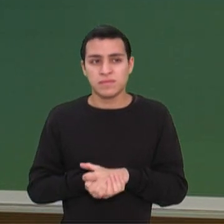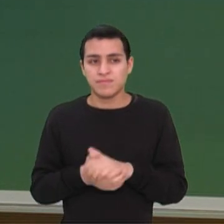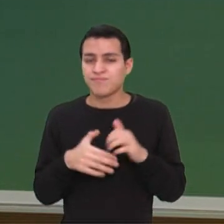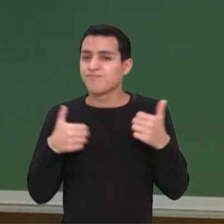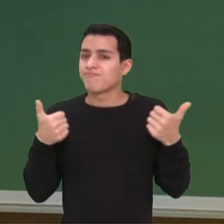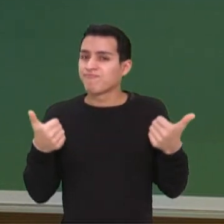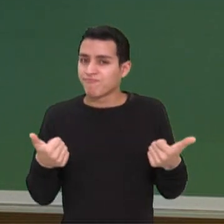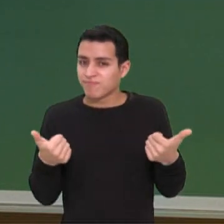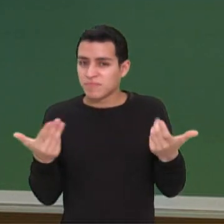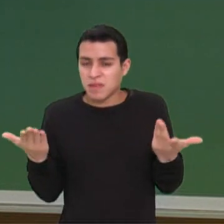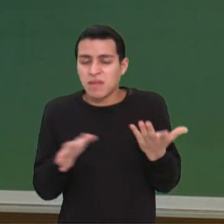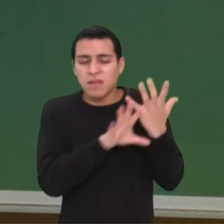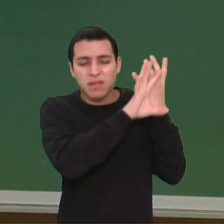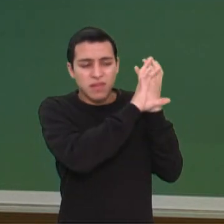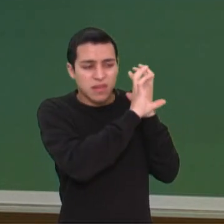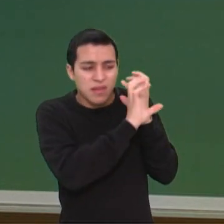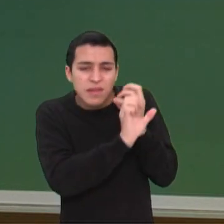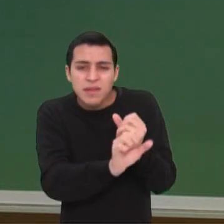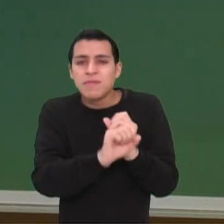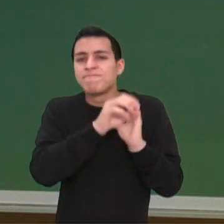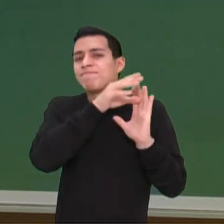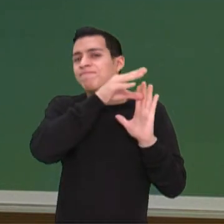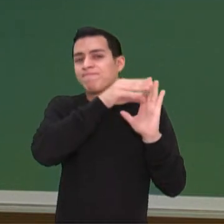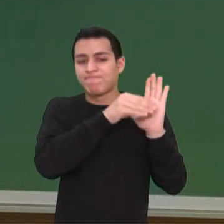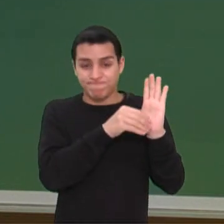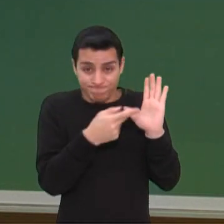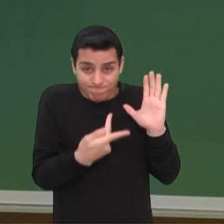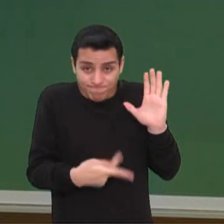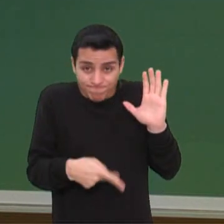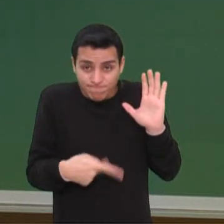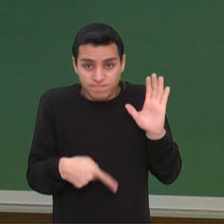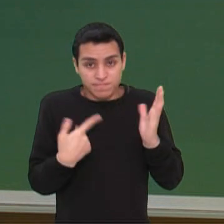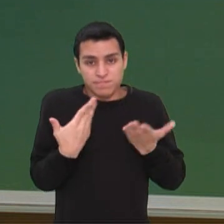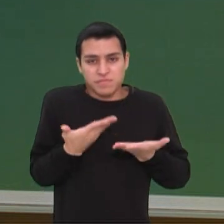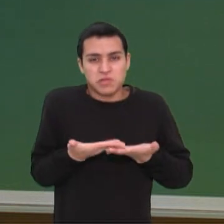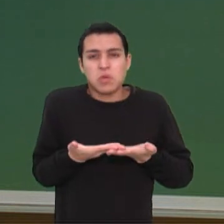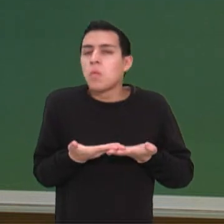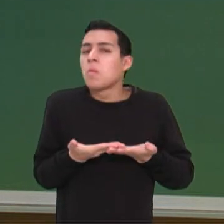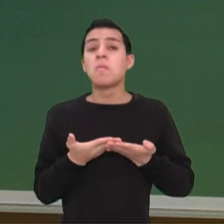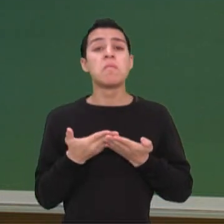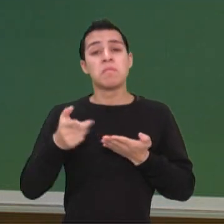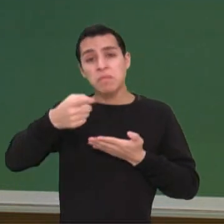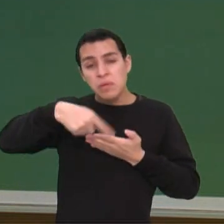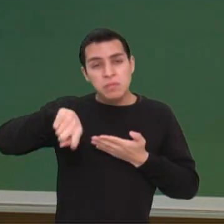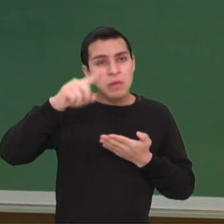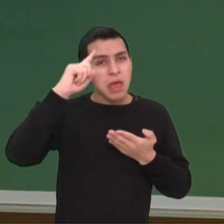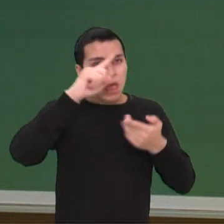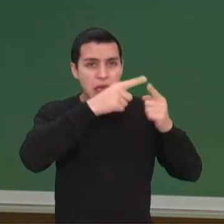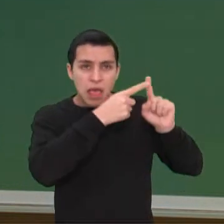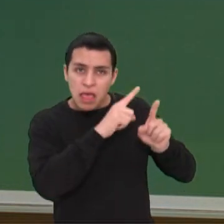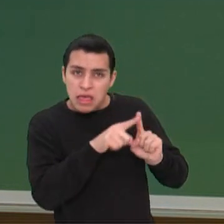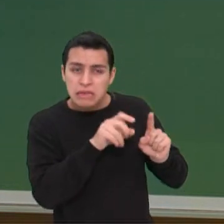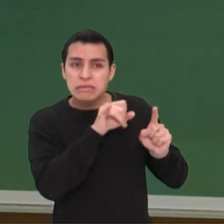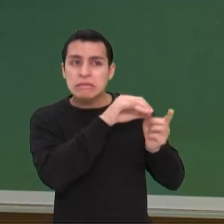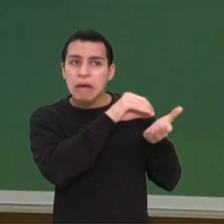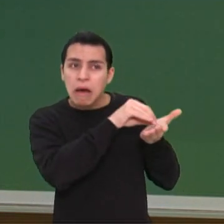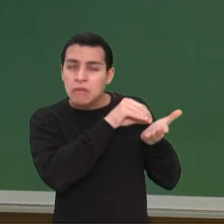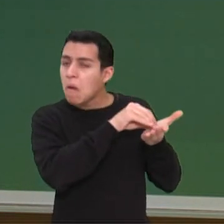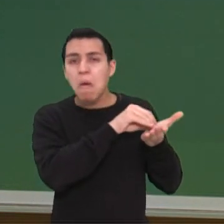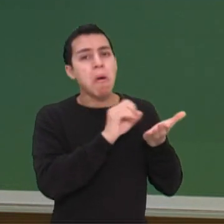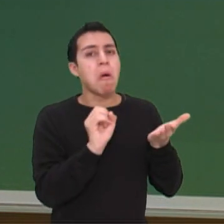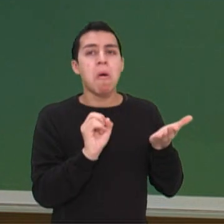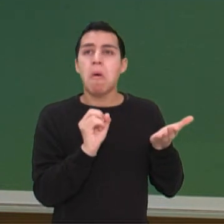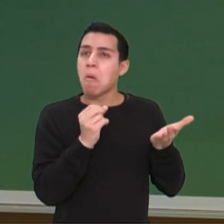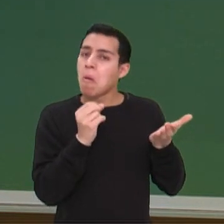Então, pessoal, vamos fazer uma retomada rápida do nosso conteúdo de hoje, só para a gente assimilar se ficou alguma coisa faltando.